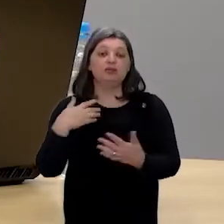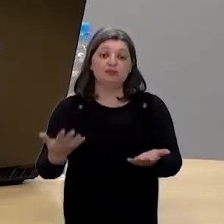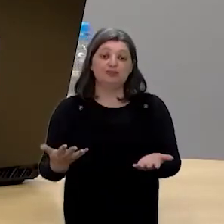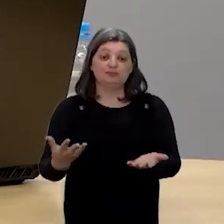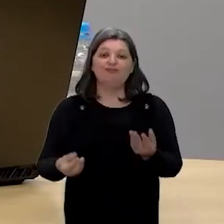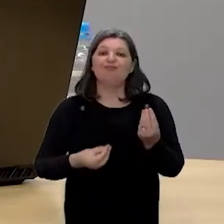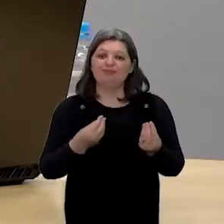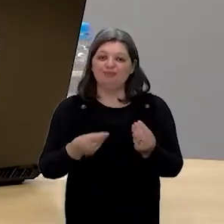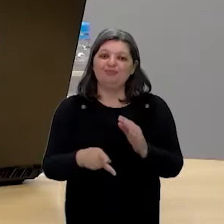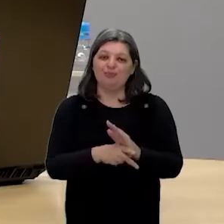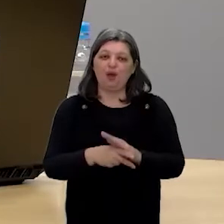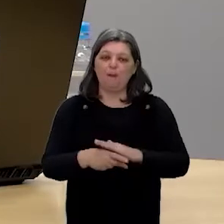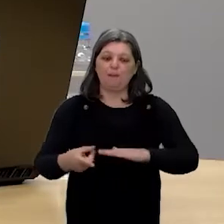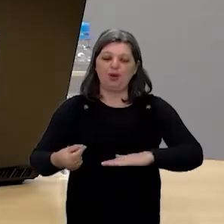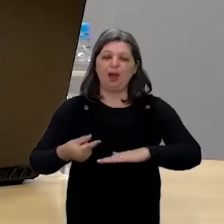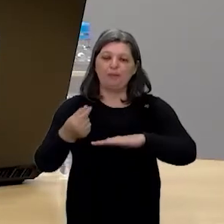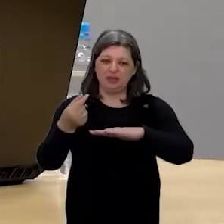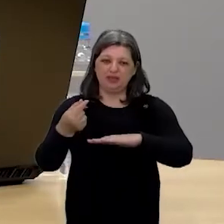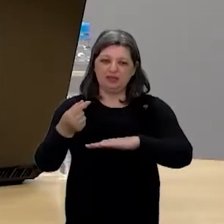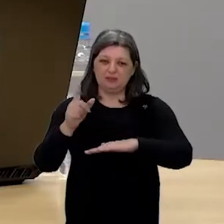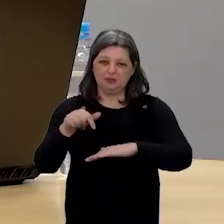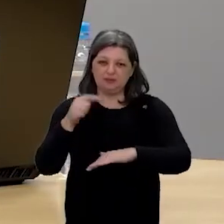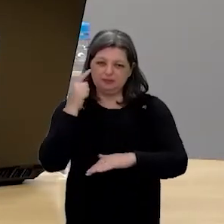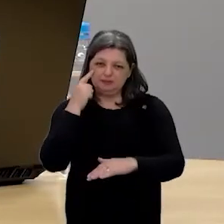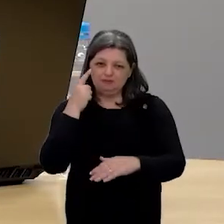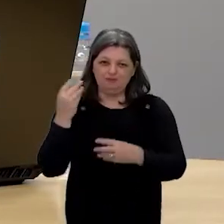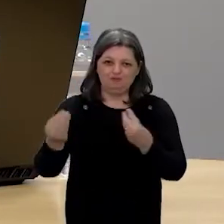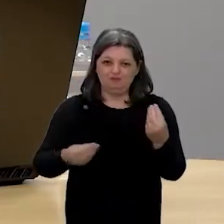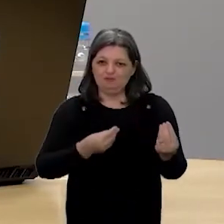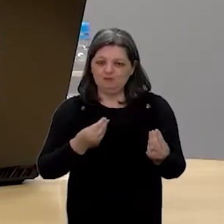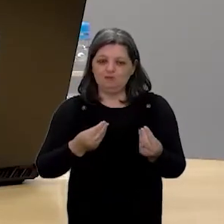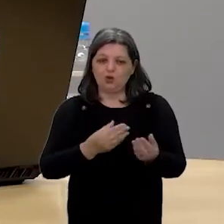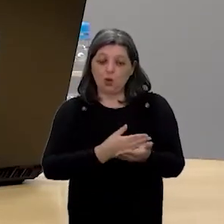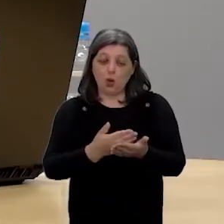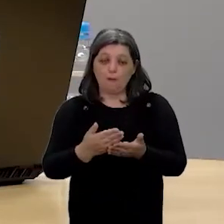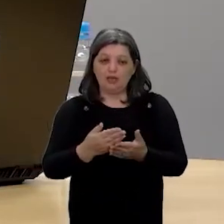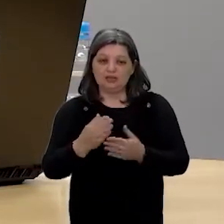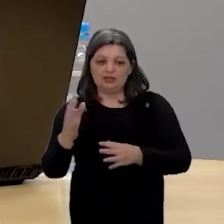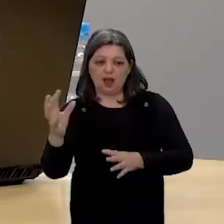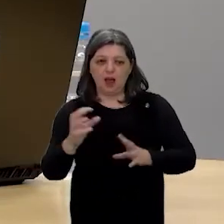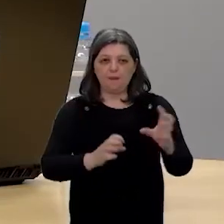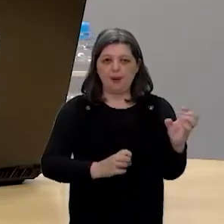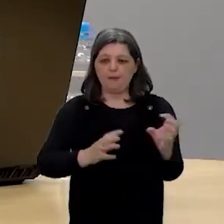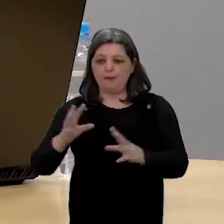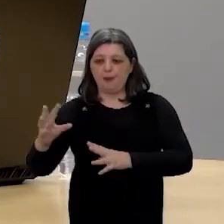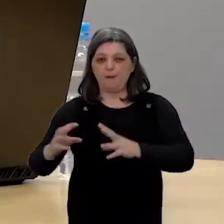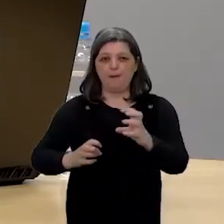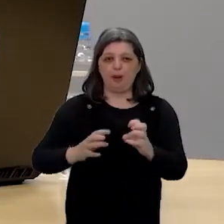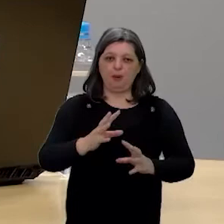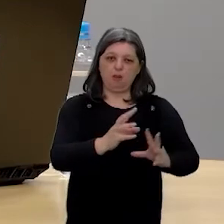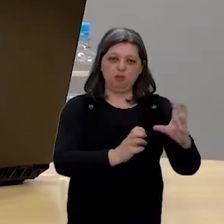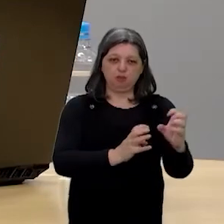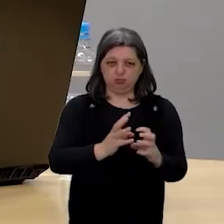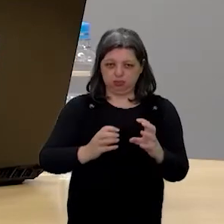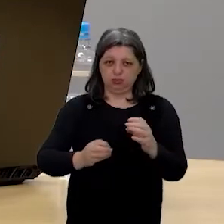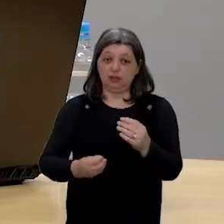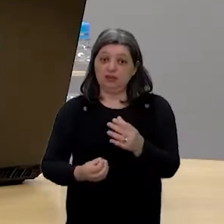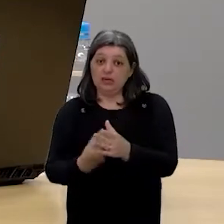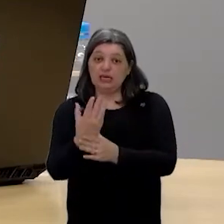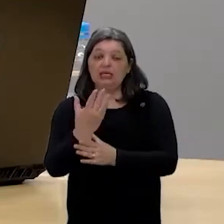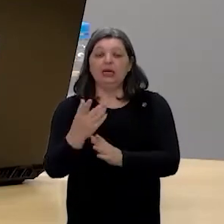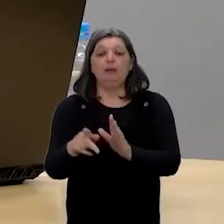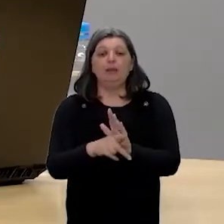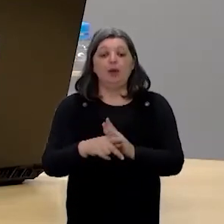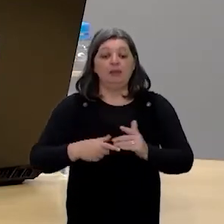ser o capitalismo. Então aí a gente já começa a ter, né, o caldo que vai gerar a Guerra Fria.